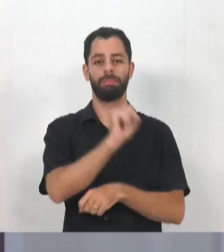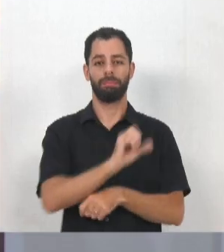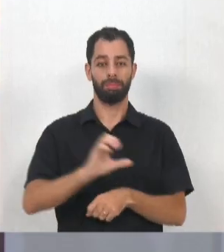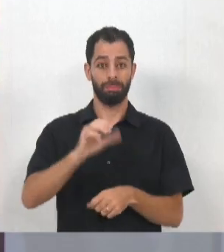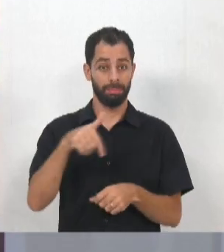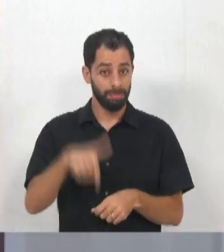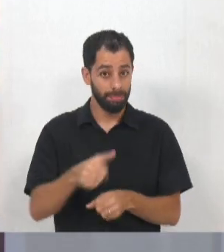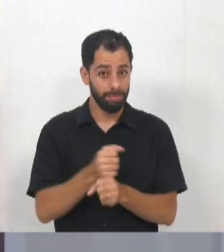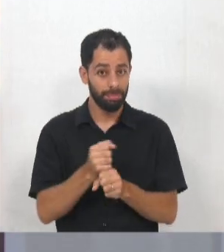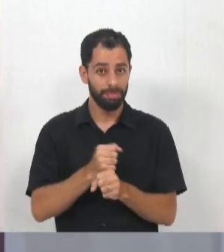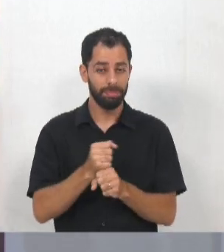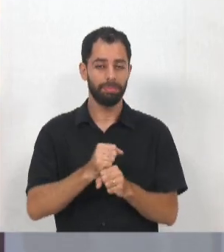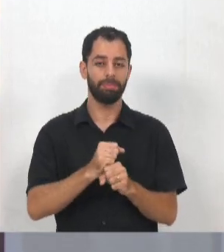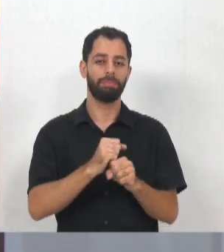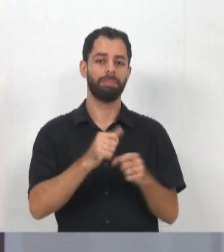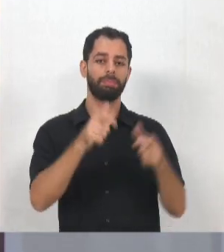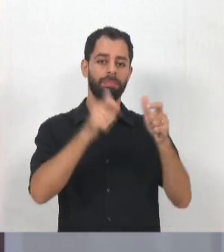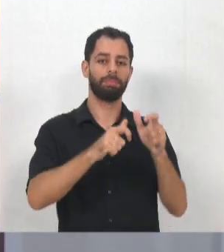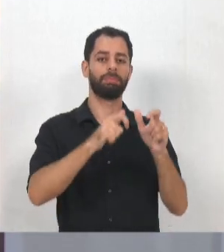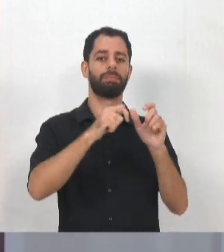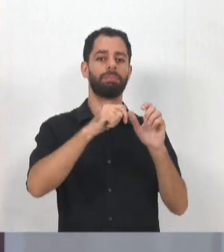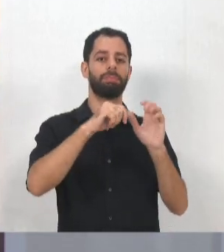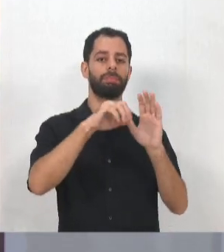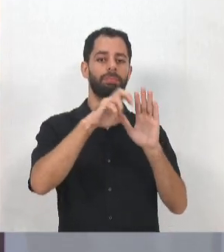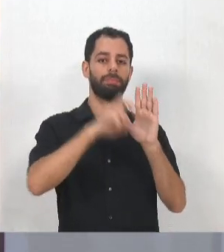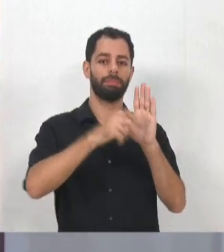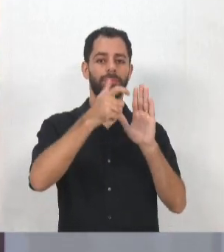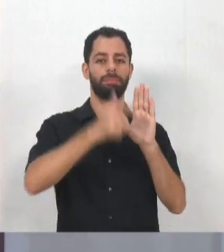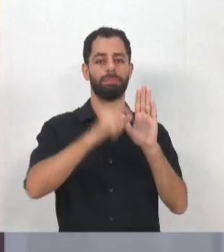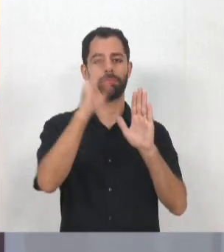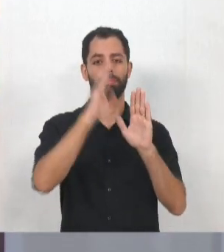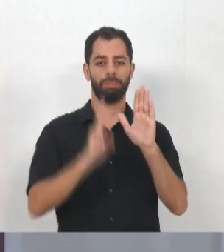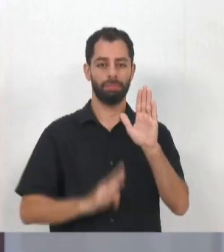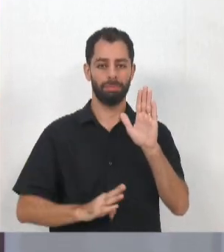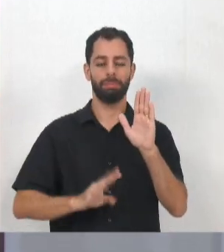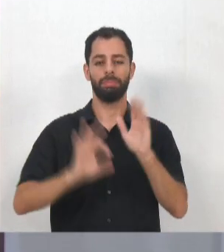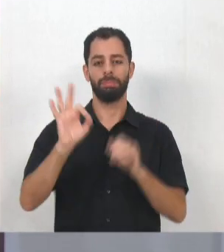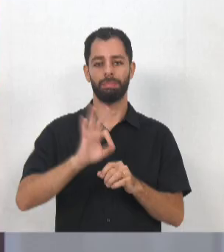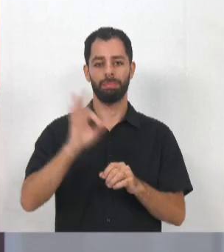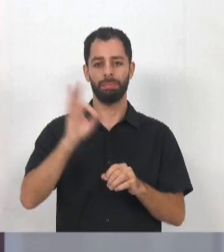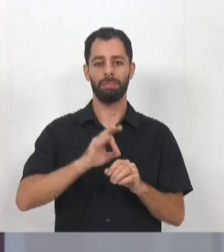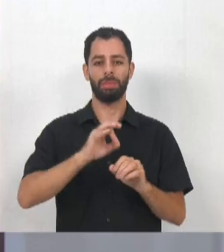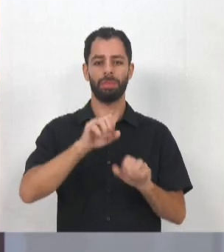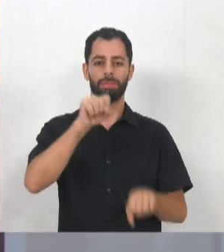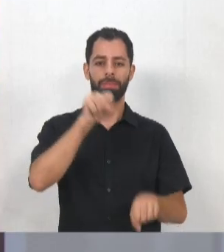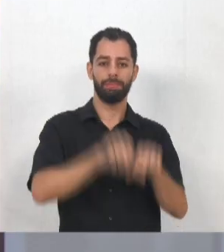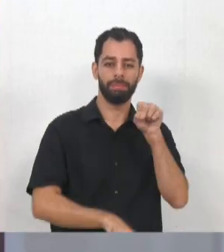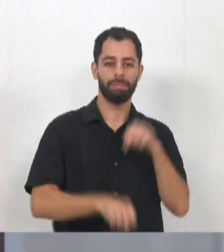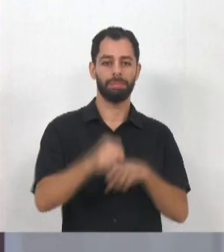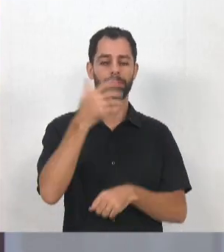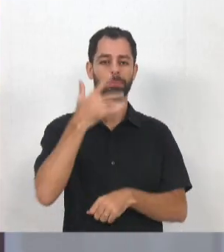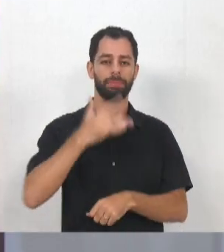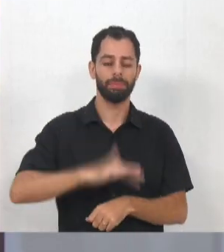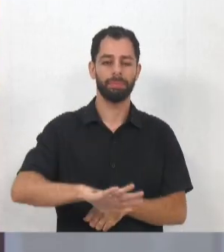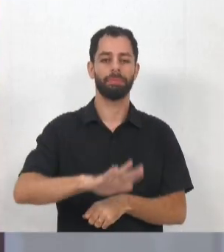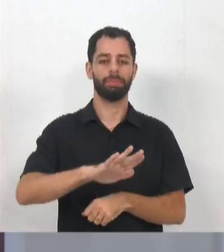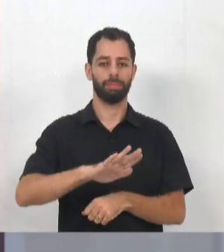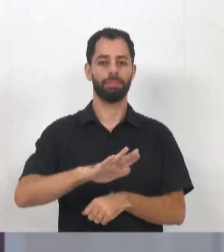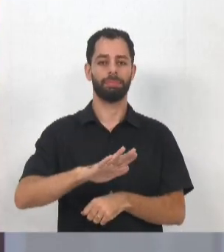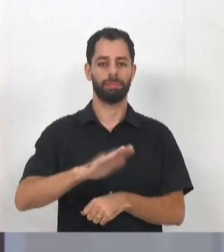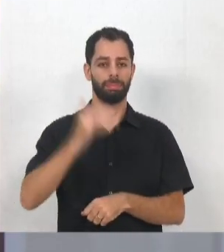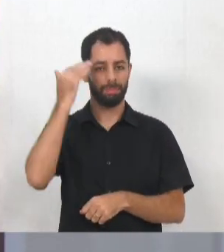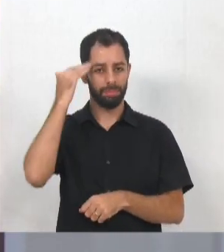desse ano, no 5º lugar no Brasil, nas taxas de estupro que engloba crianças e adolescentes de 0